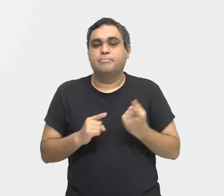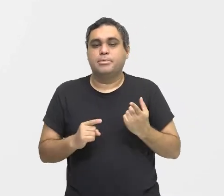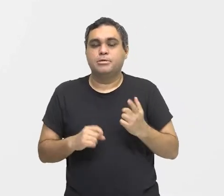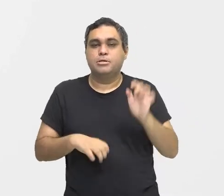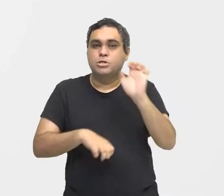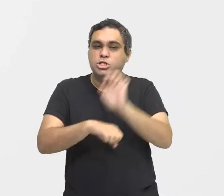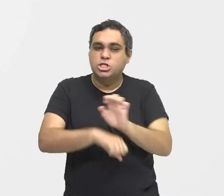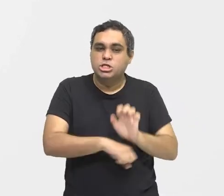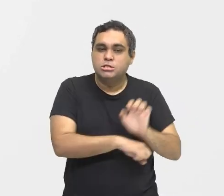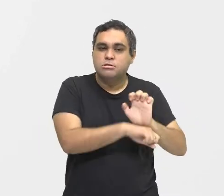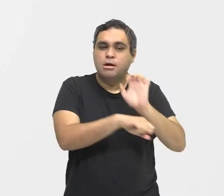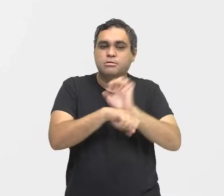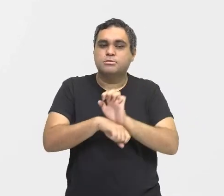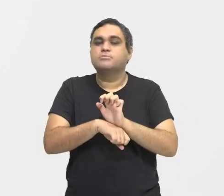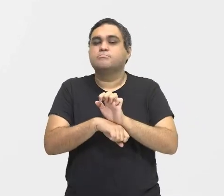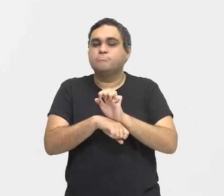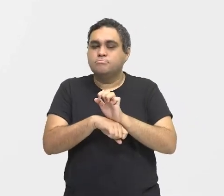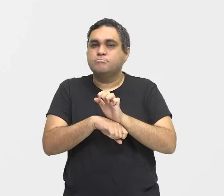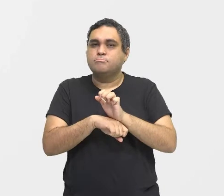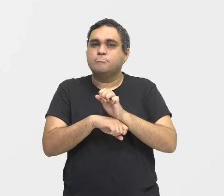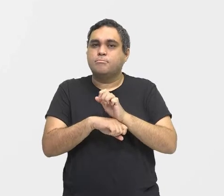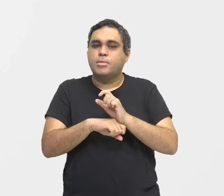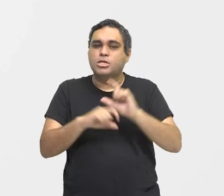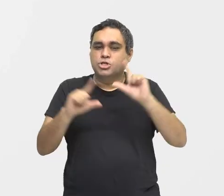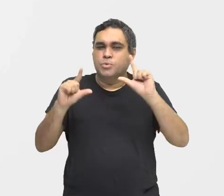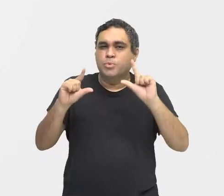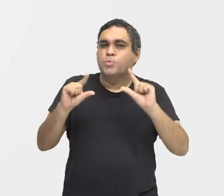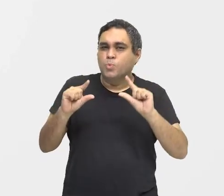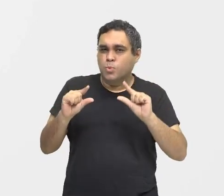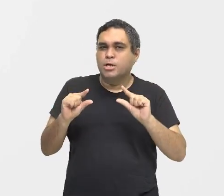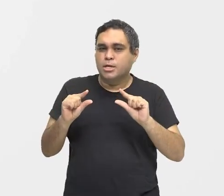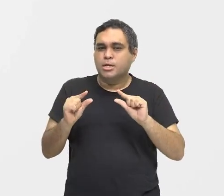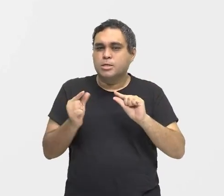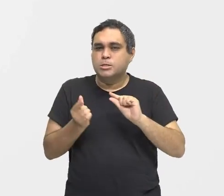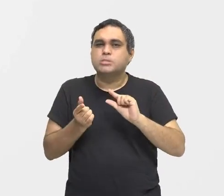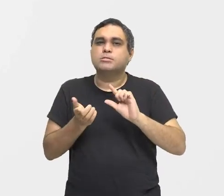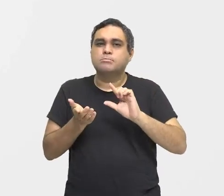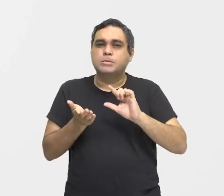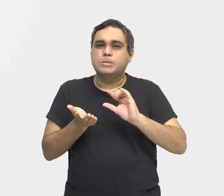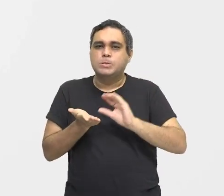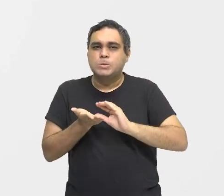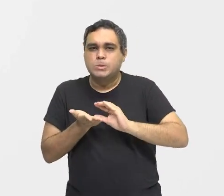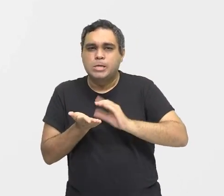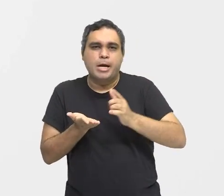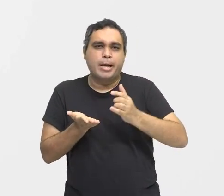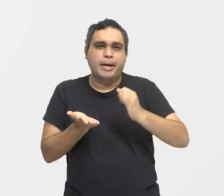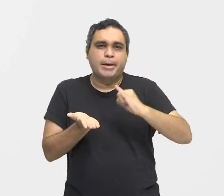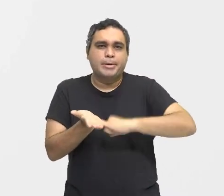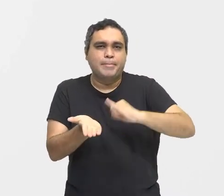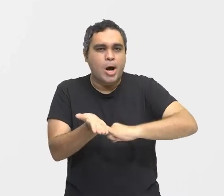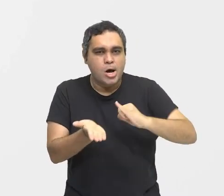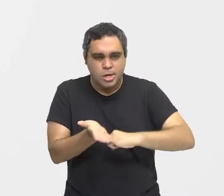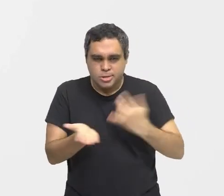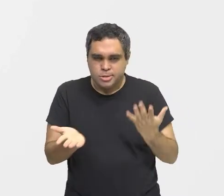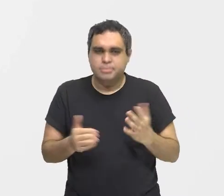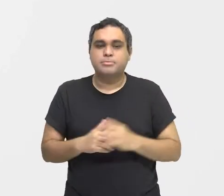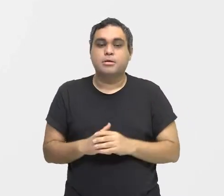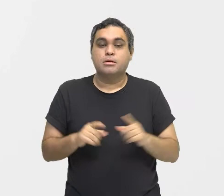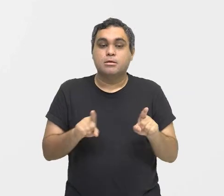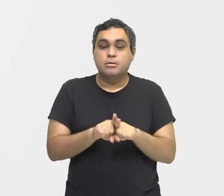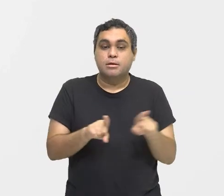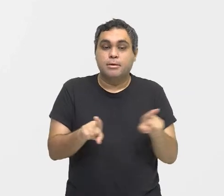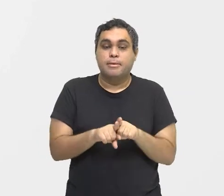esses tributos, tentando reduzir a pobreza e a miséria do Brasil por meio da educação, também combater